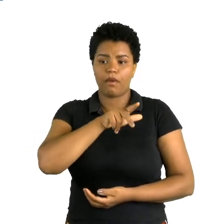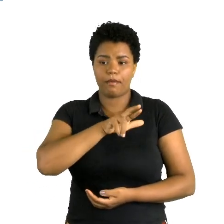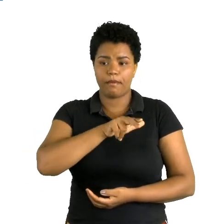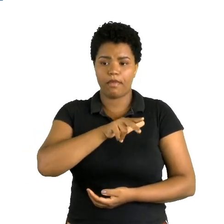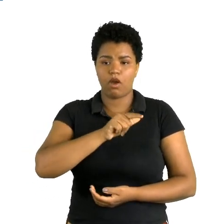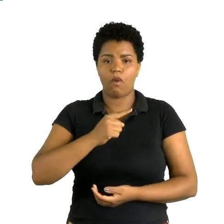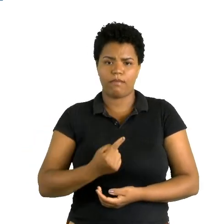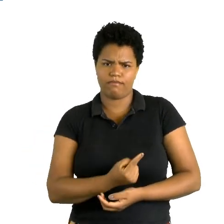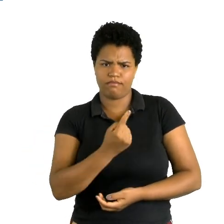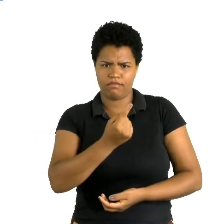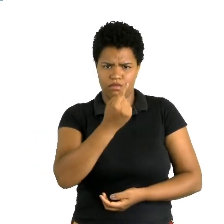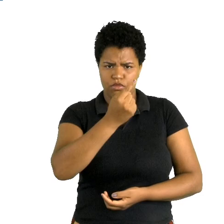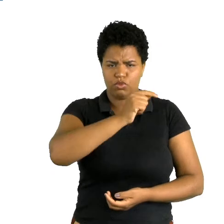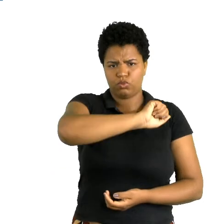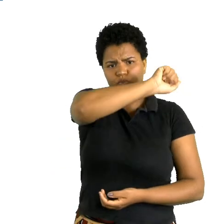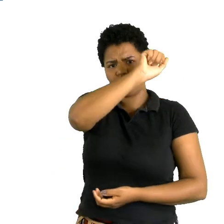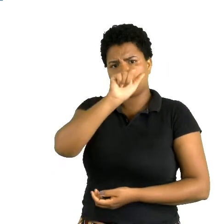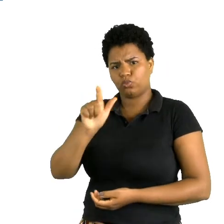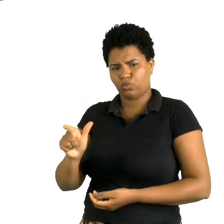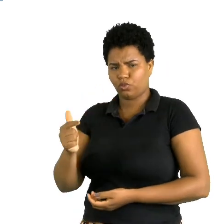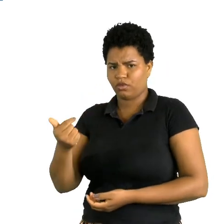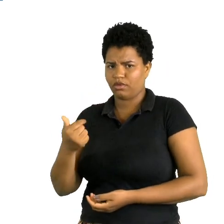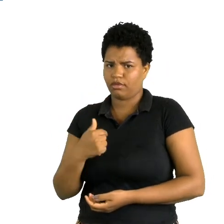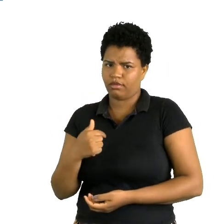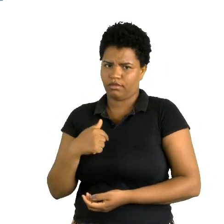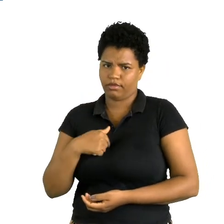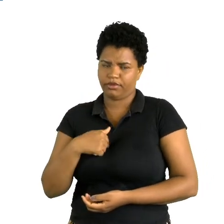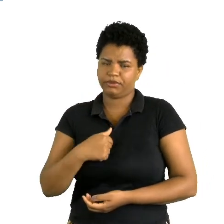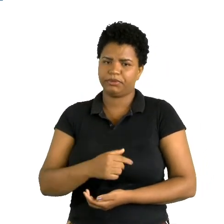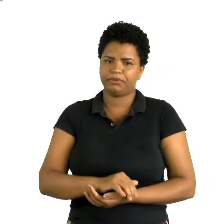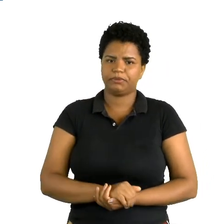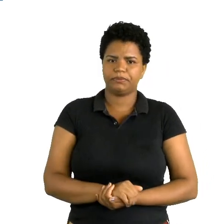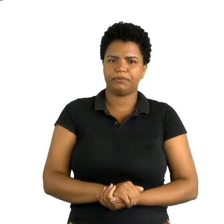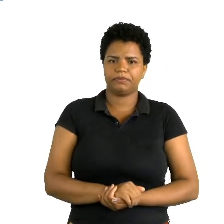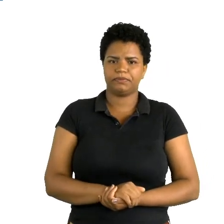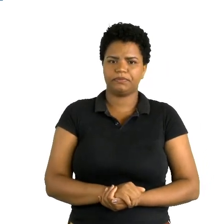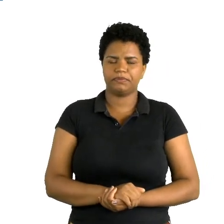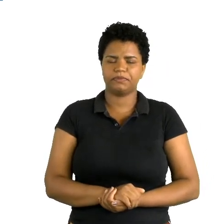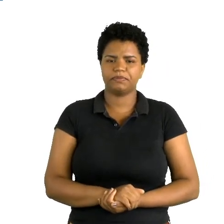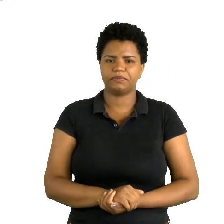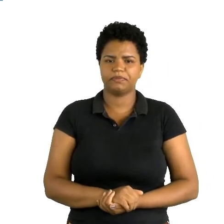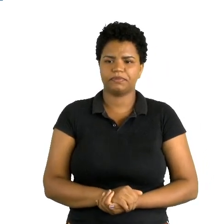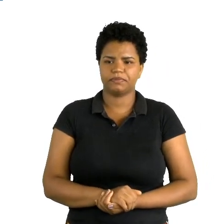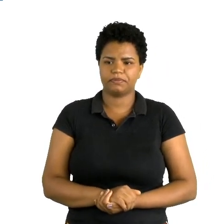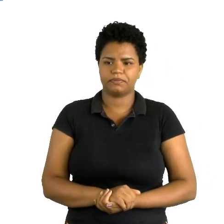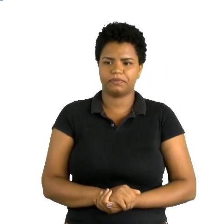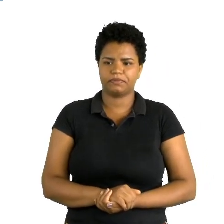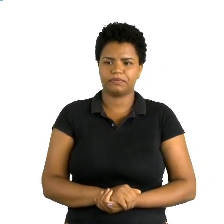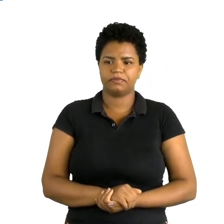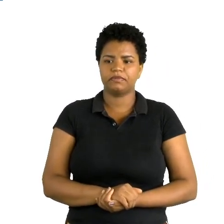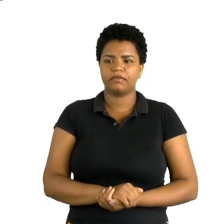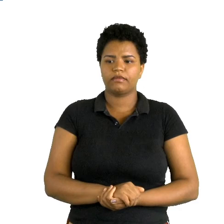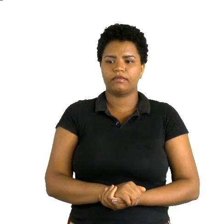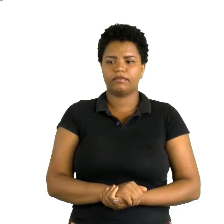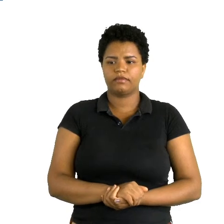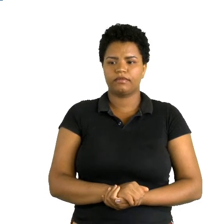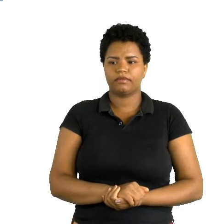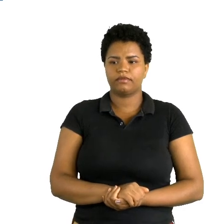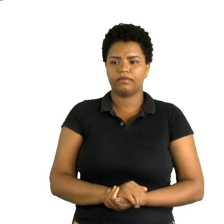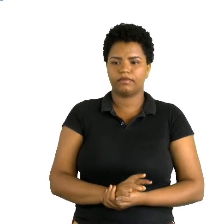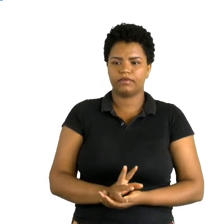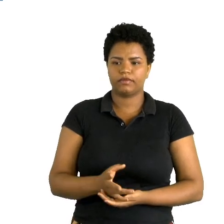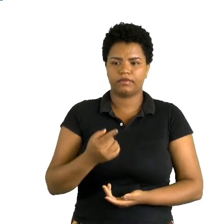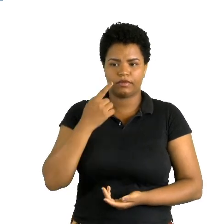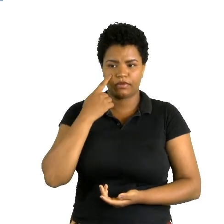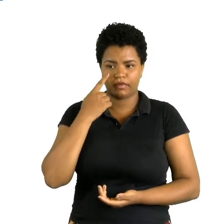father. My brother is bigger. Ok? Então aí a nossa forminha do adjetivo terminado em